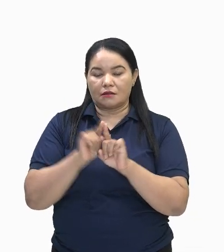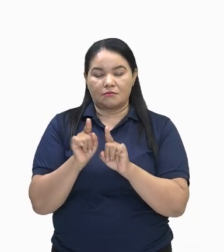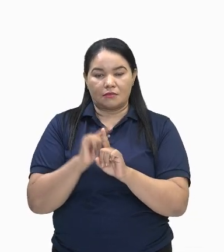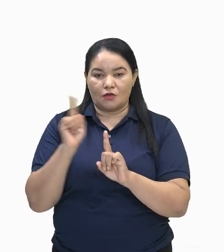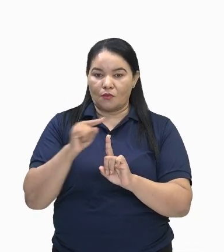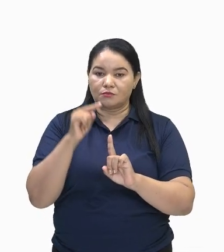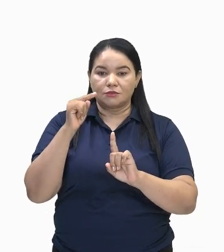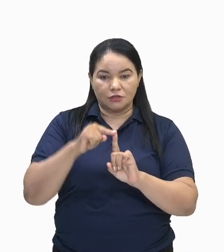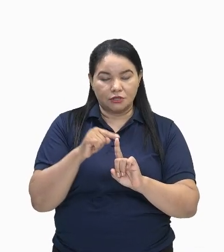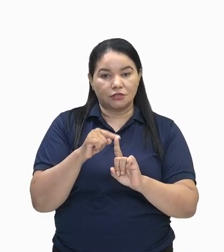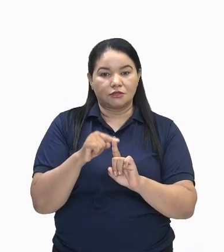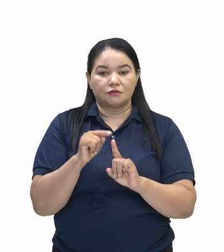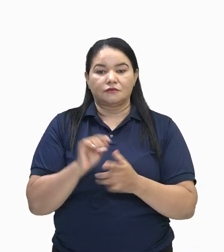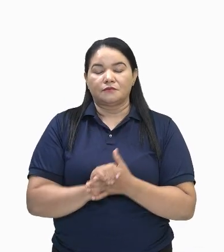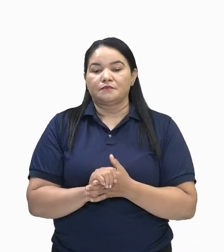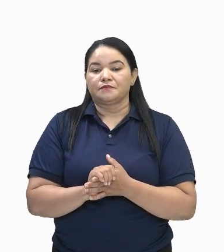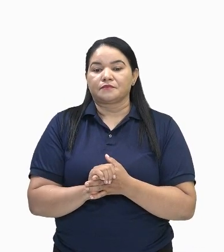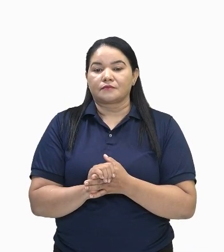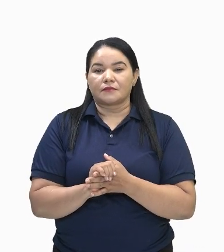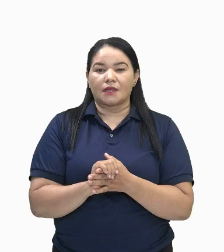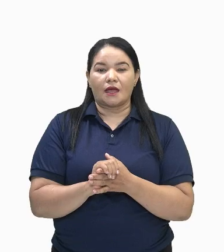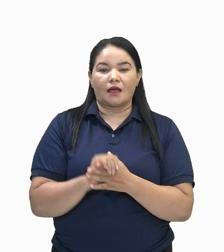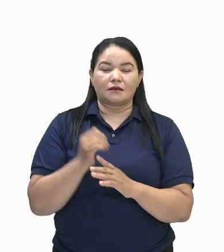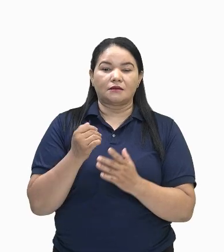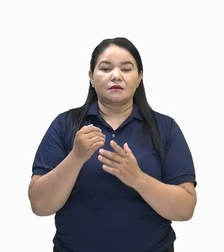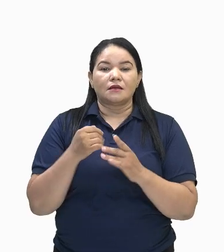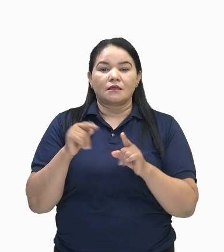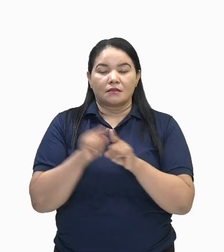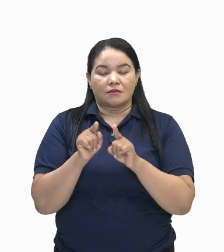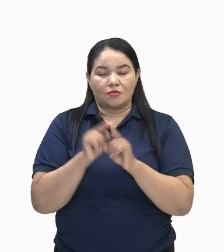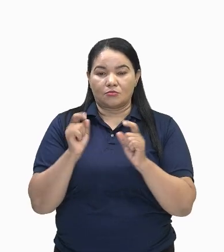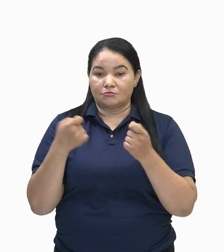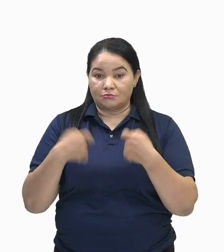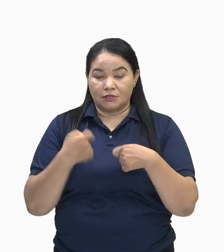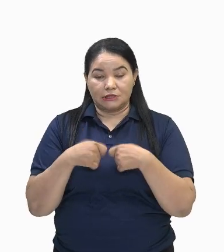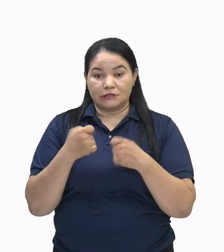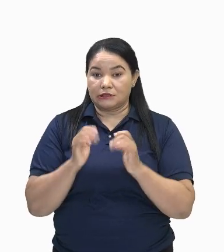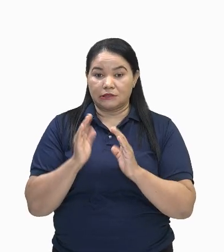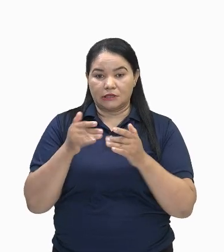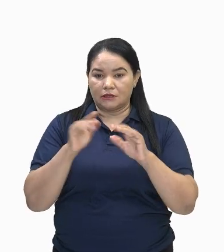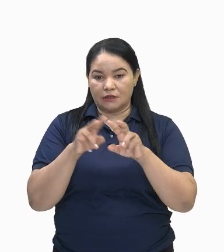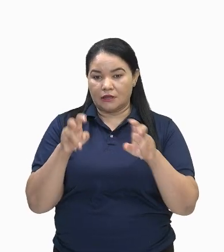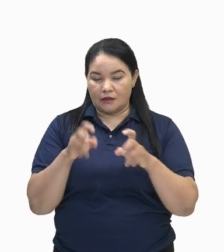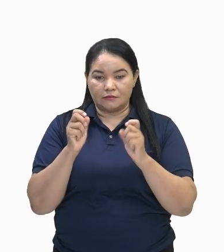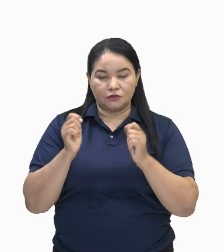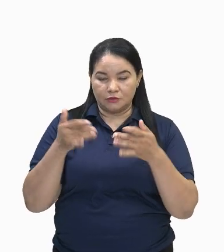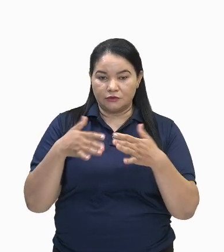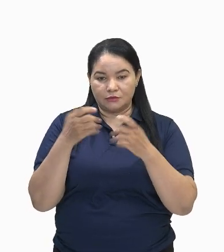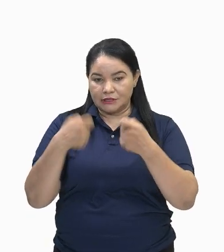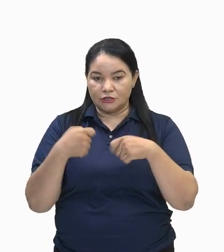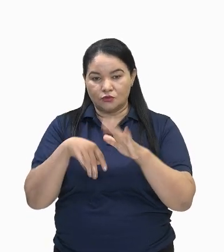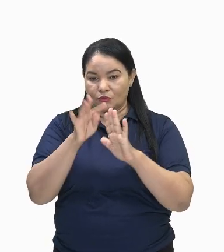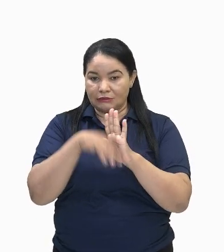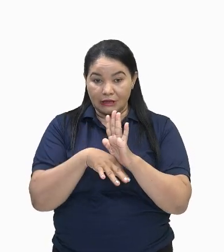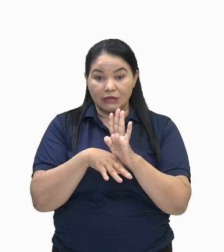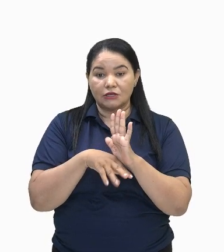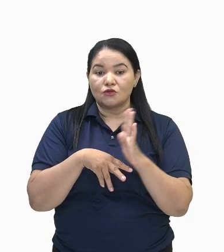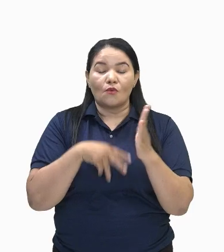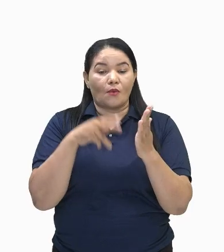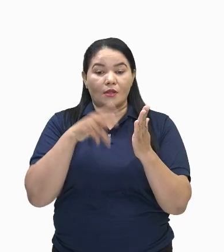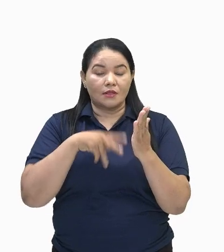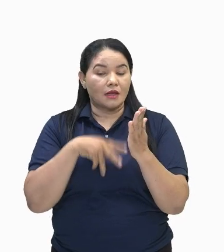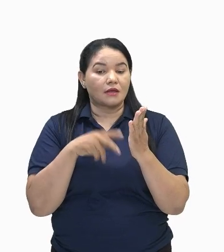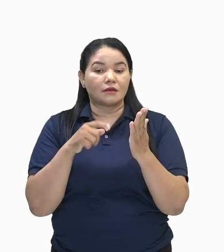objetiva, né? Sem rodeios. Então, é um texto que se leia e